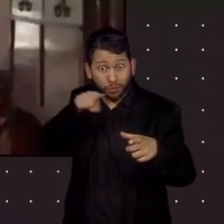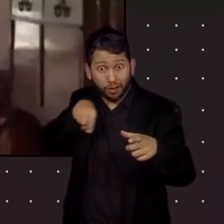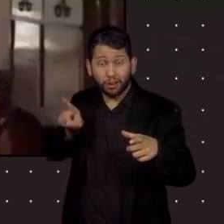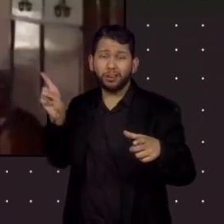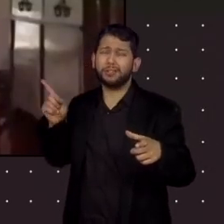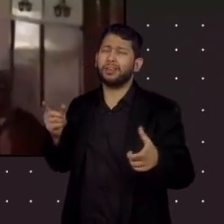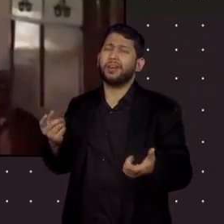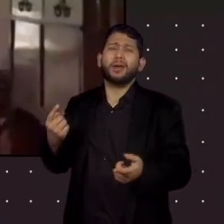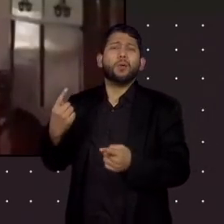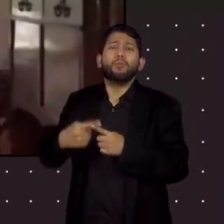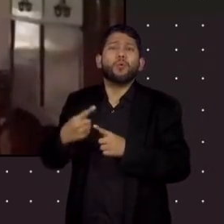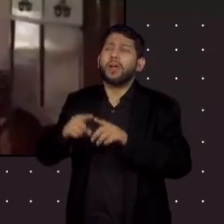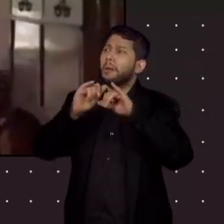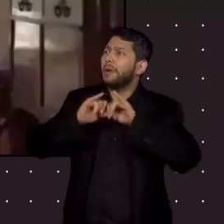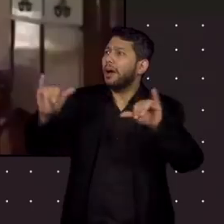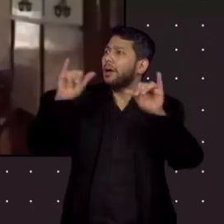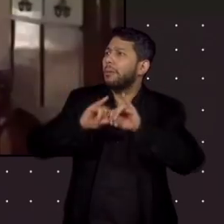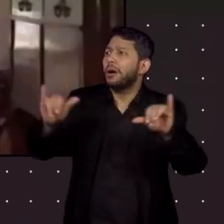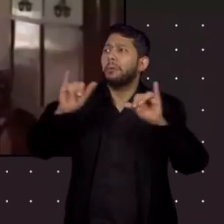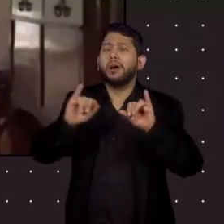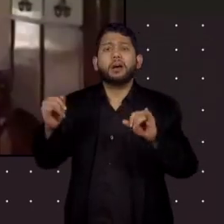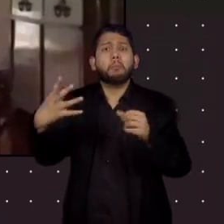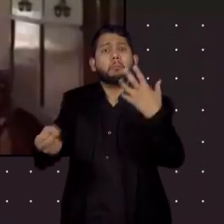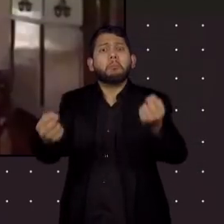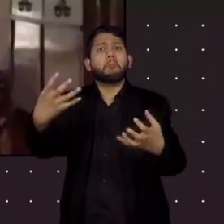ter tido grande êxito, assim,